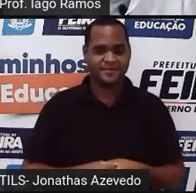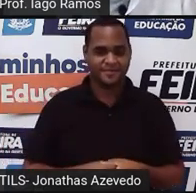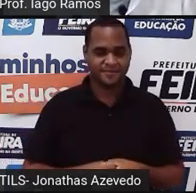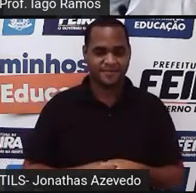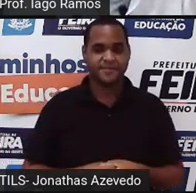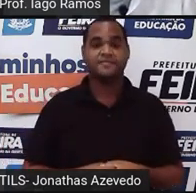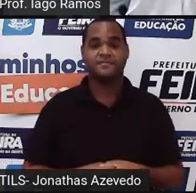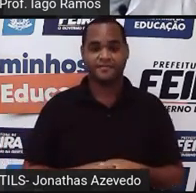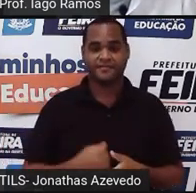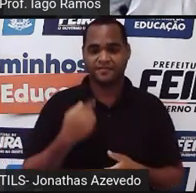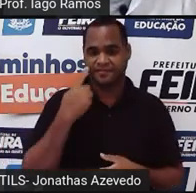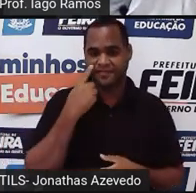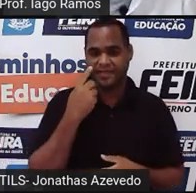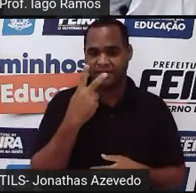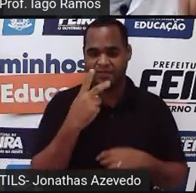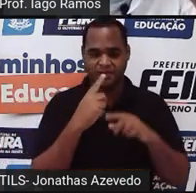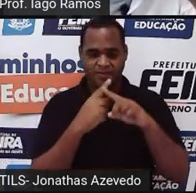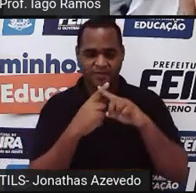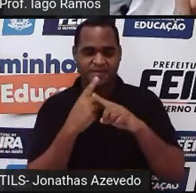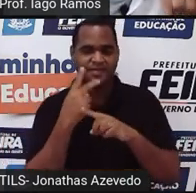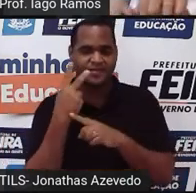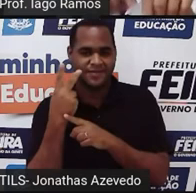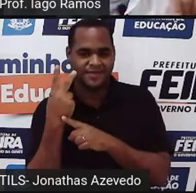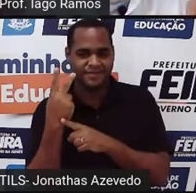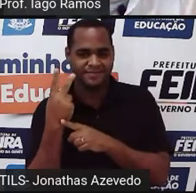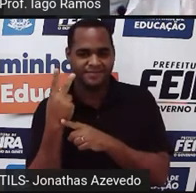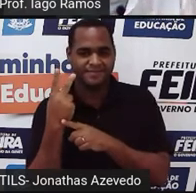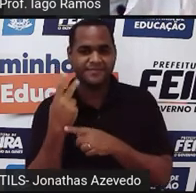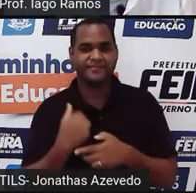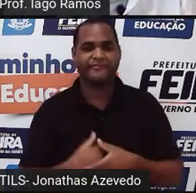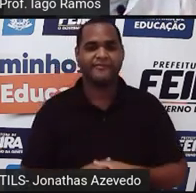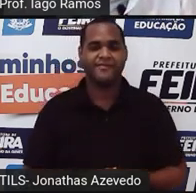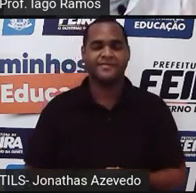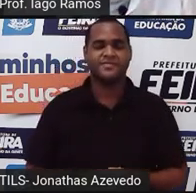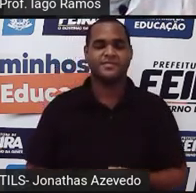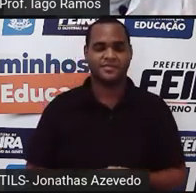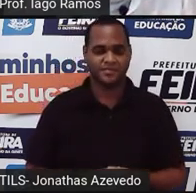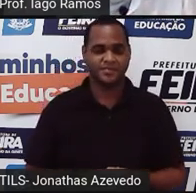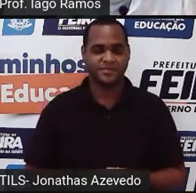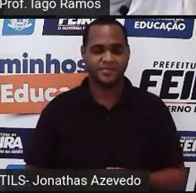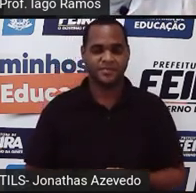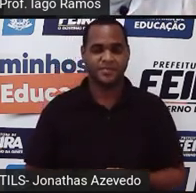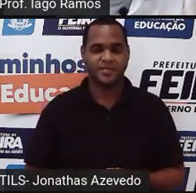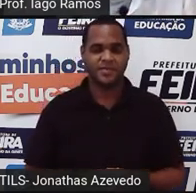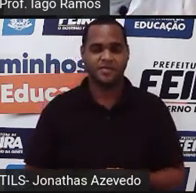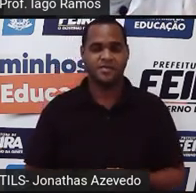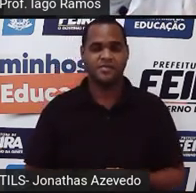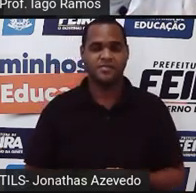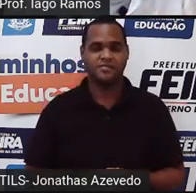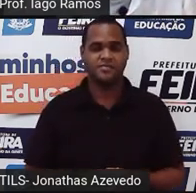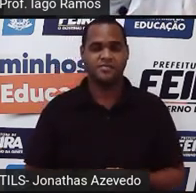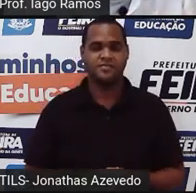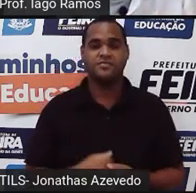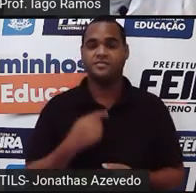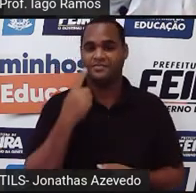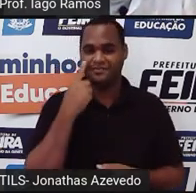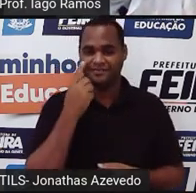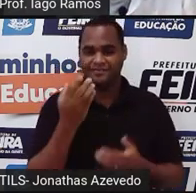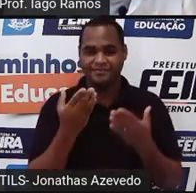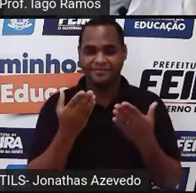se multiplique os expoentes né o dois de dentro com 2 fornos e 2 vezes 2 da 4